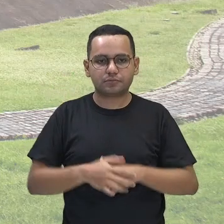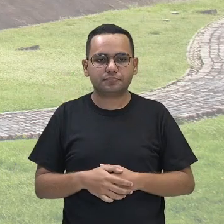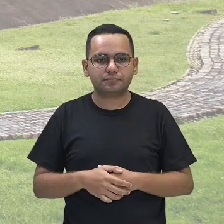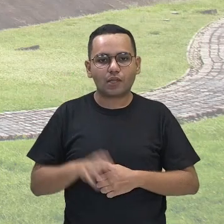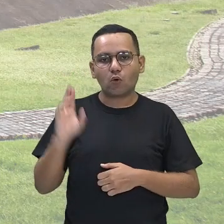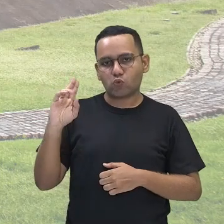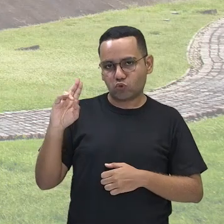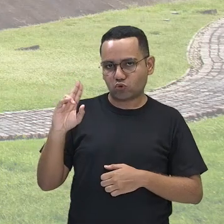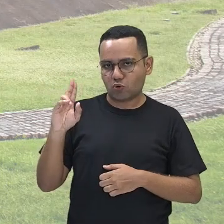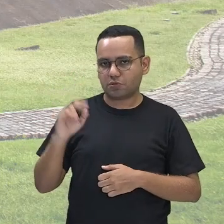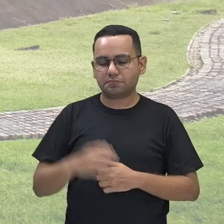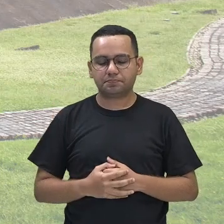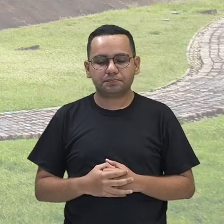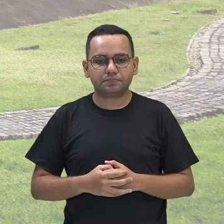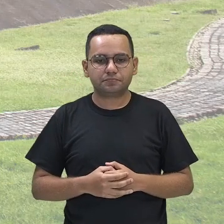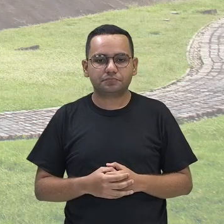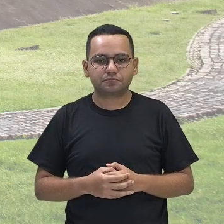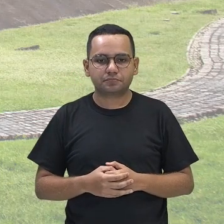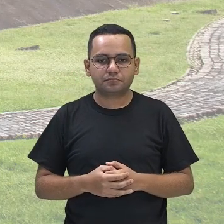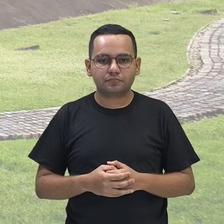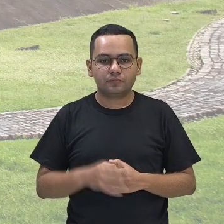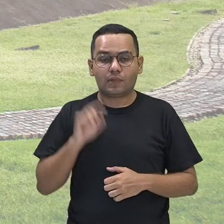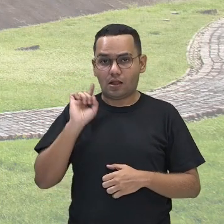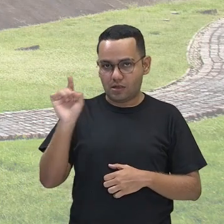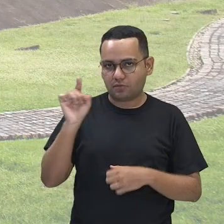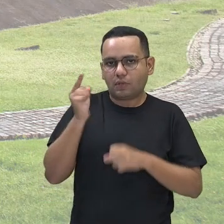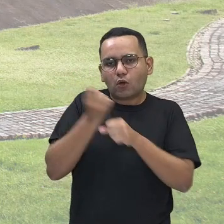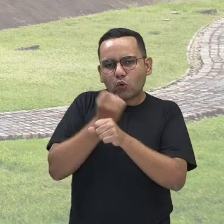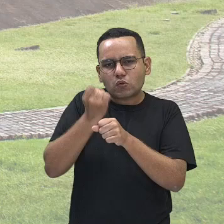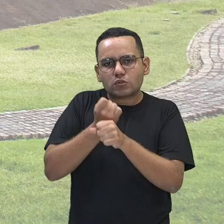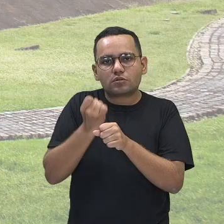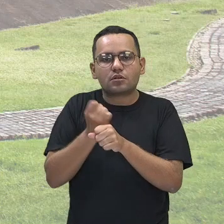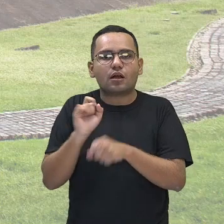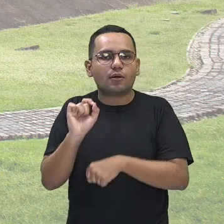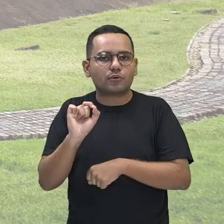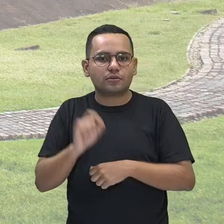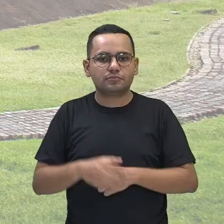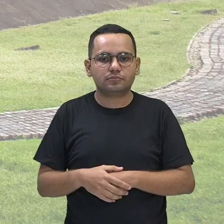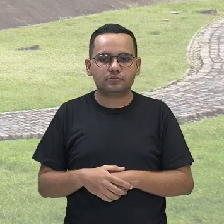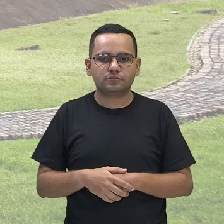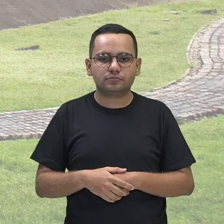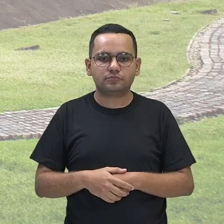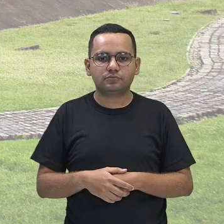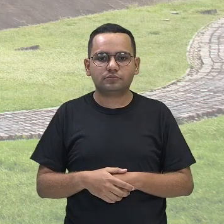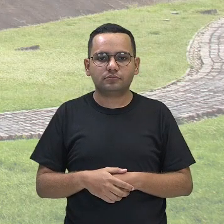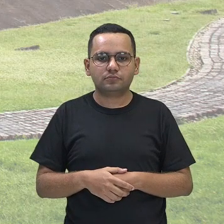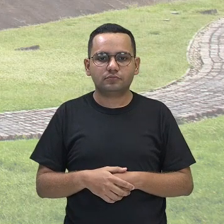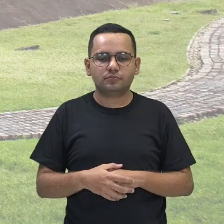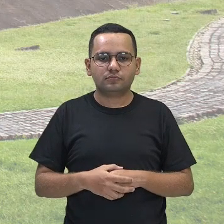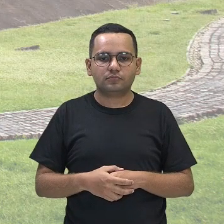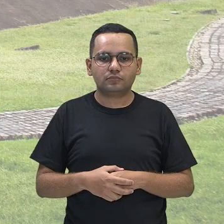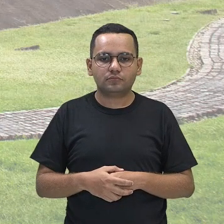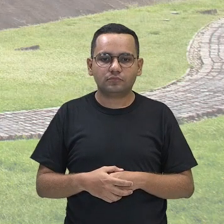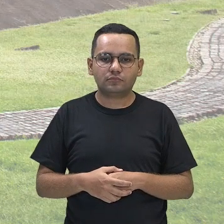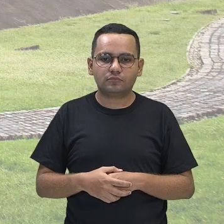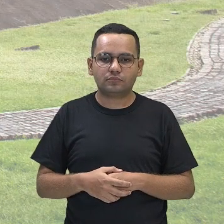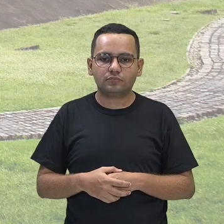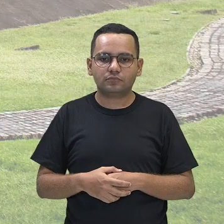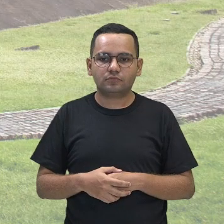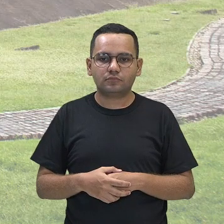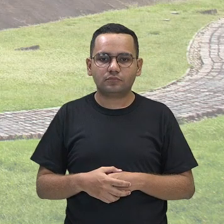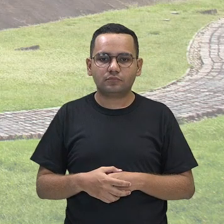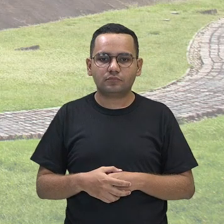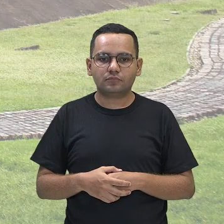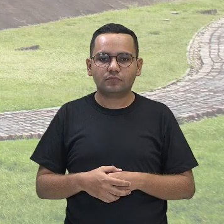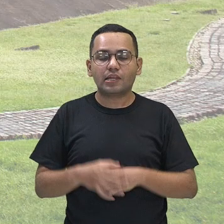Presépio. A construção do forte era justamente para poder resguardar e também poder legitimar